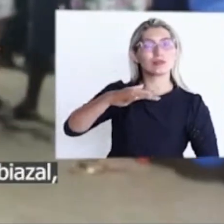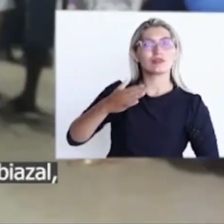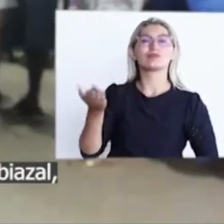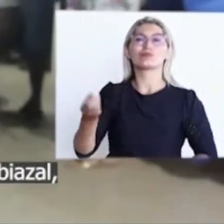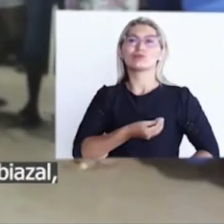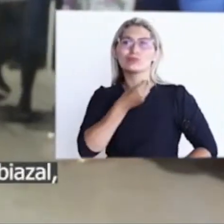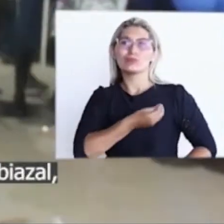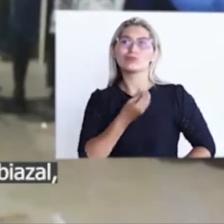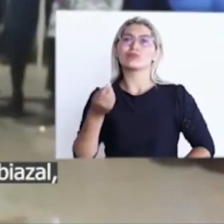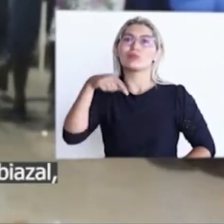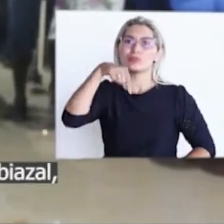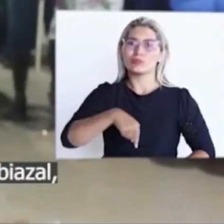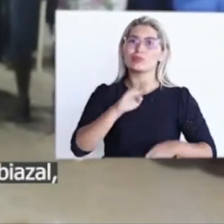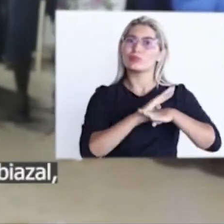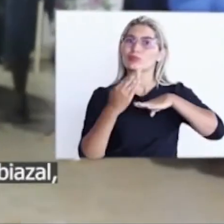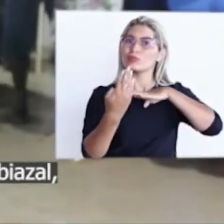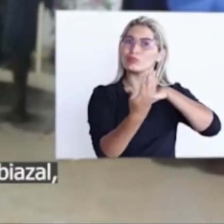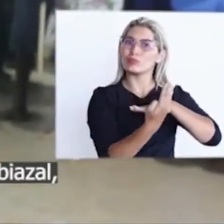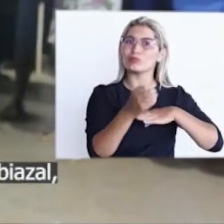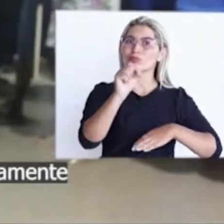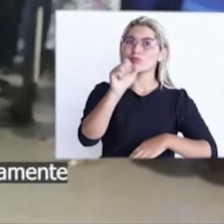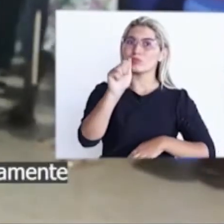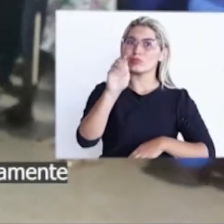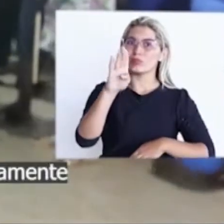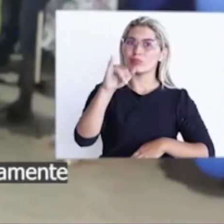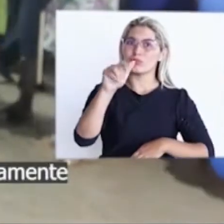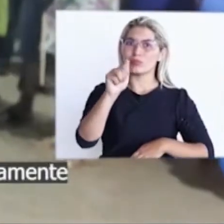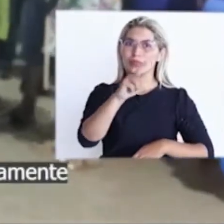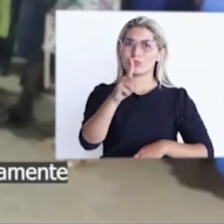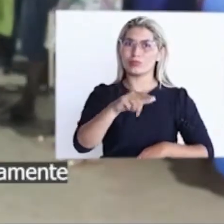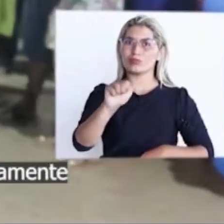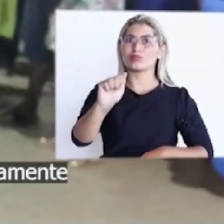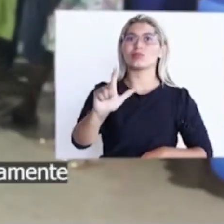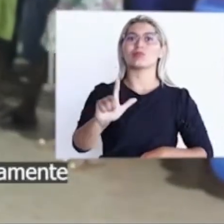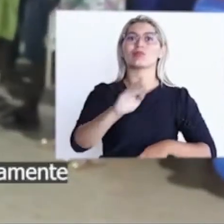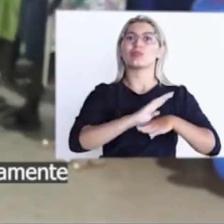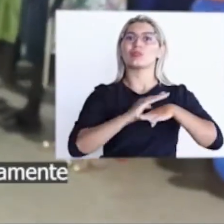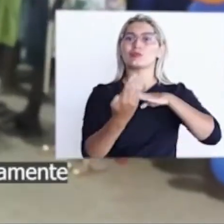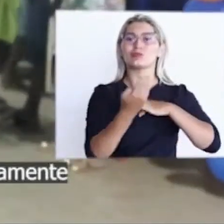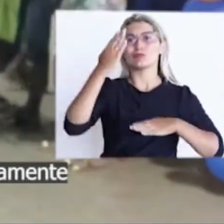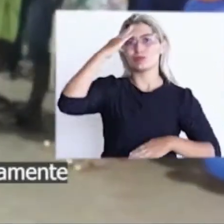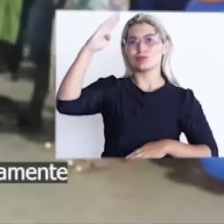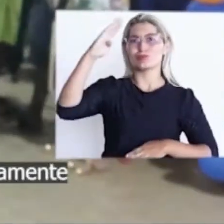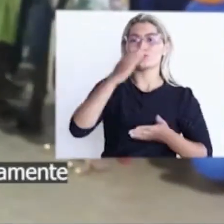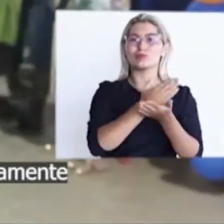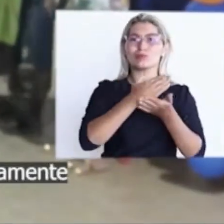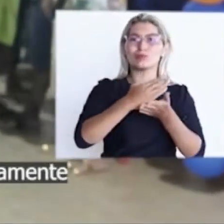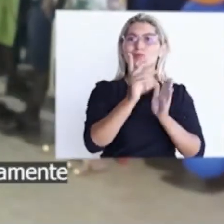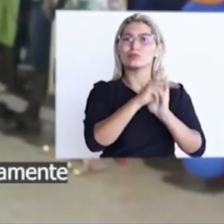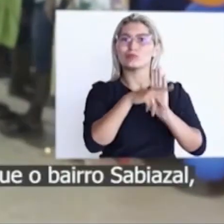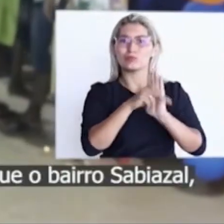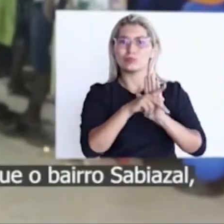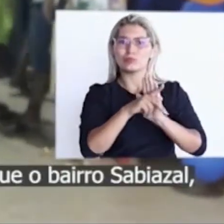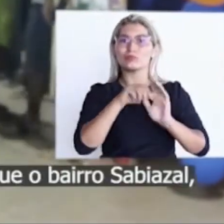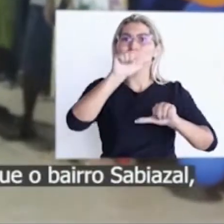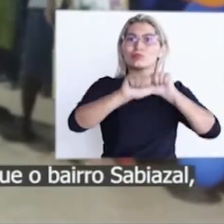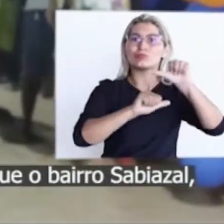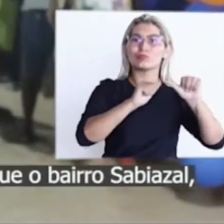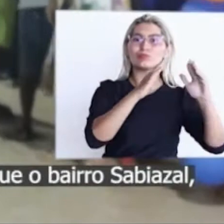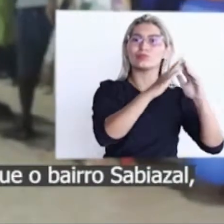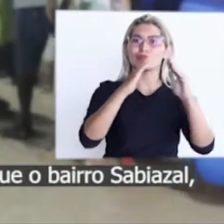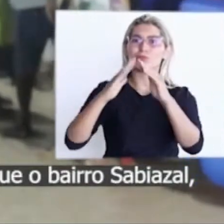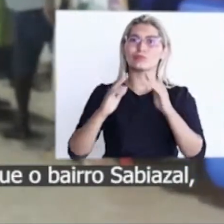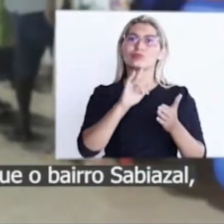Amigos e amigas de Parnaíba, estamos no bairro Sabiazal, onde será o bairro piloto, onde iniciaremos primeiramente o nosso